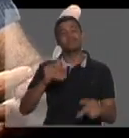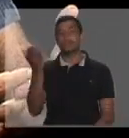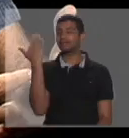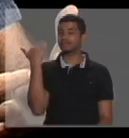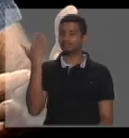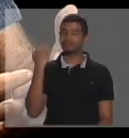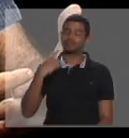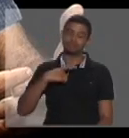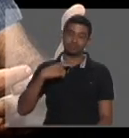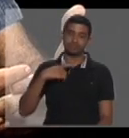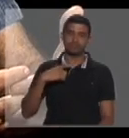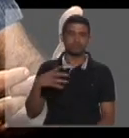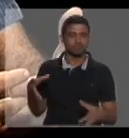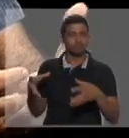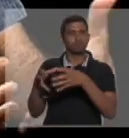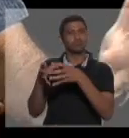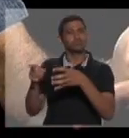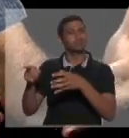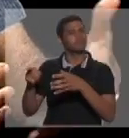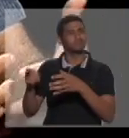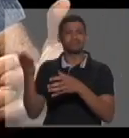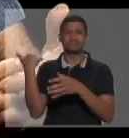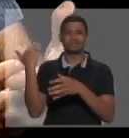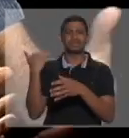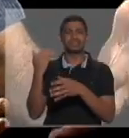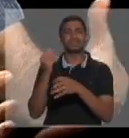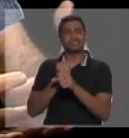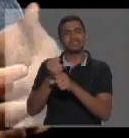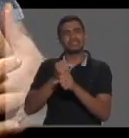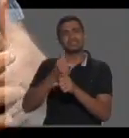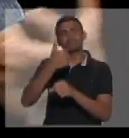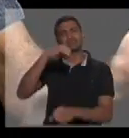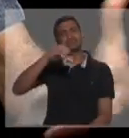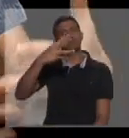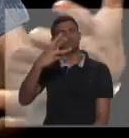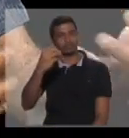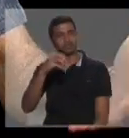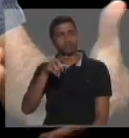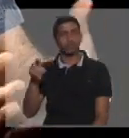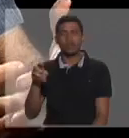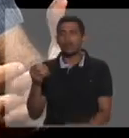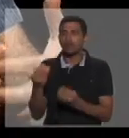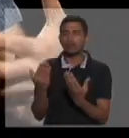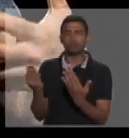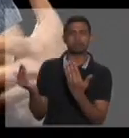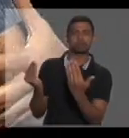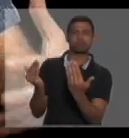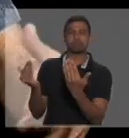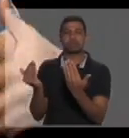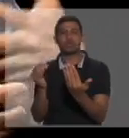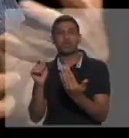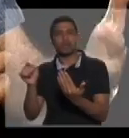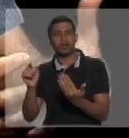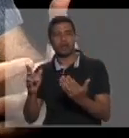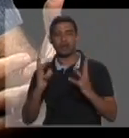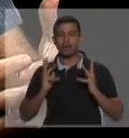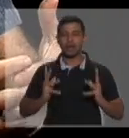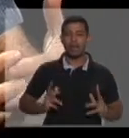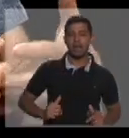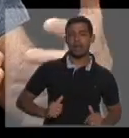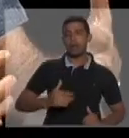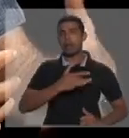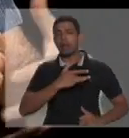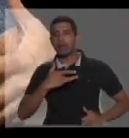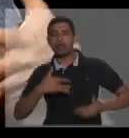nesse país uma elite na década de 30 que, enfim, flertava, né, com a eugenia, flertava